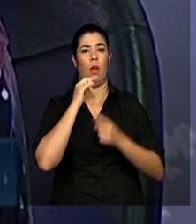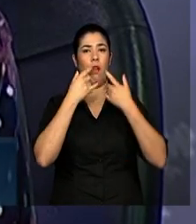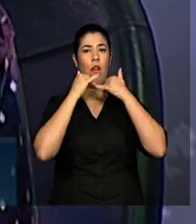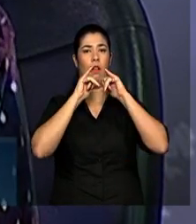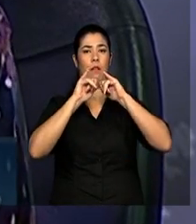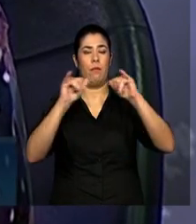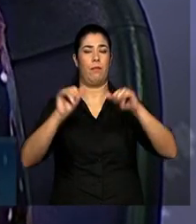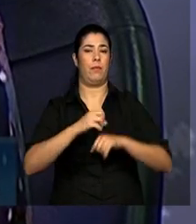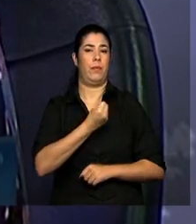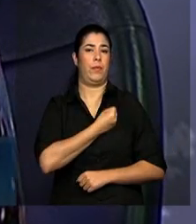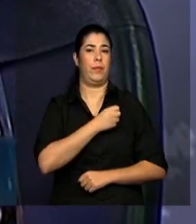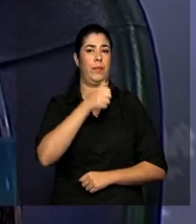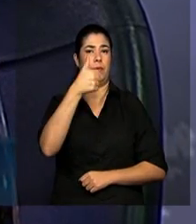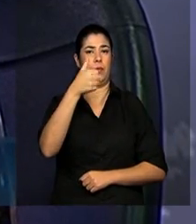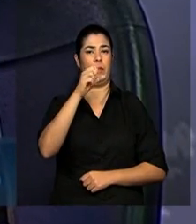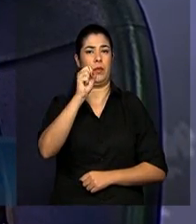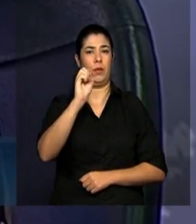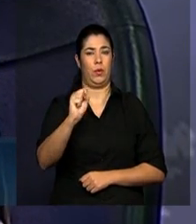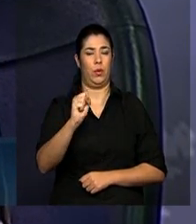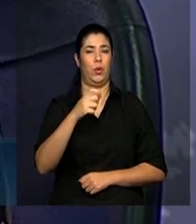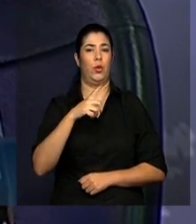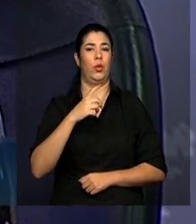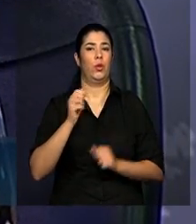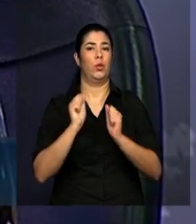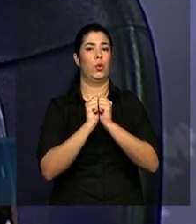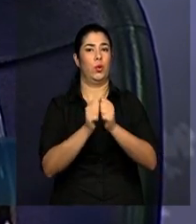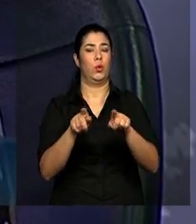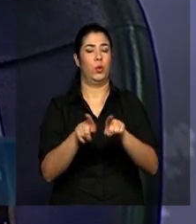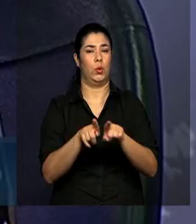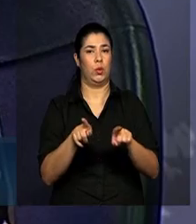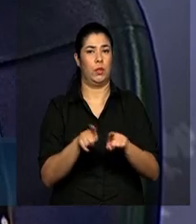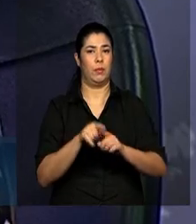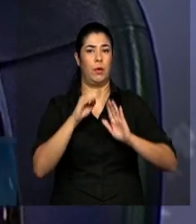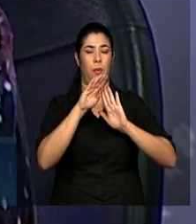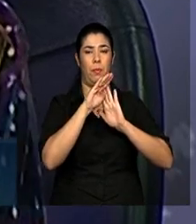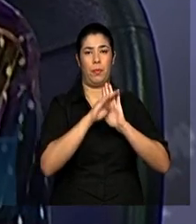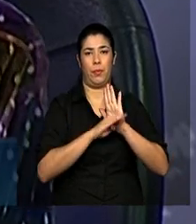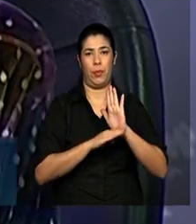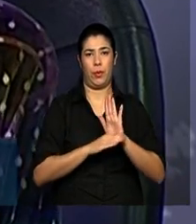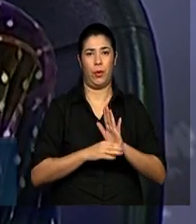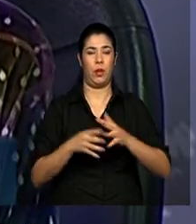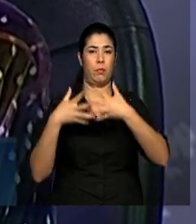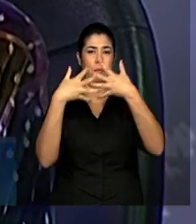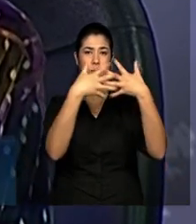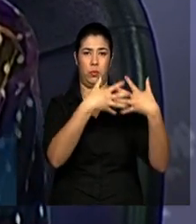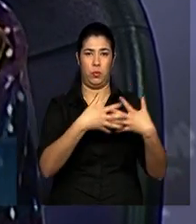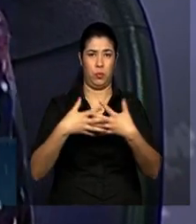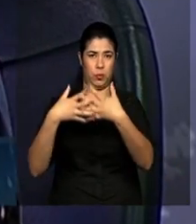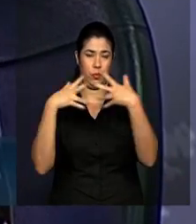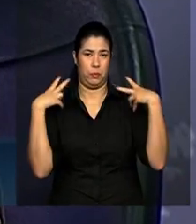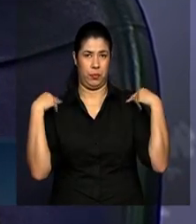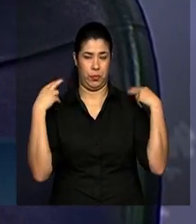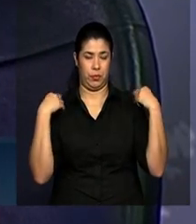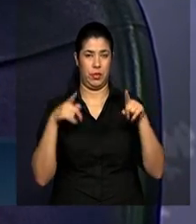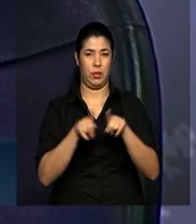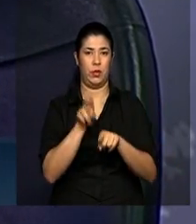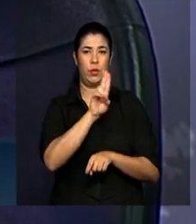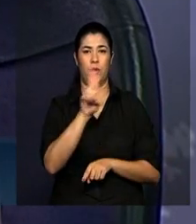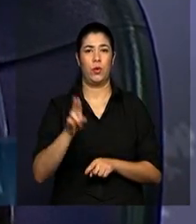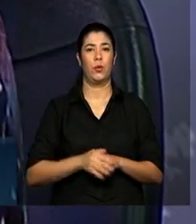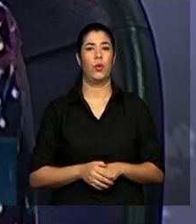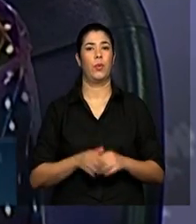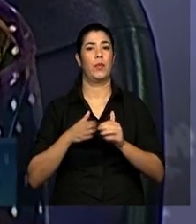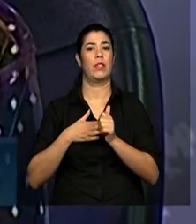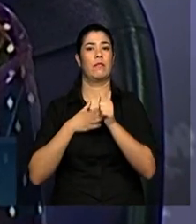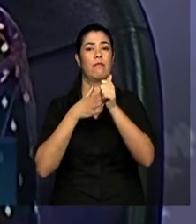conjuntamente com as caminhoneiras e os caminhoneiros Siga Bem Mulher e Siga Bem Criança, que é outra parceria que nós temos com a